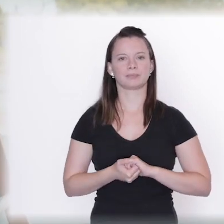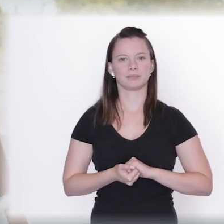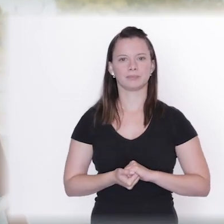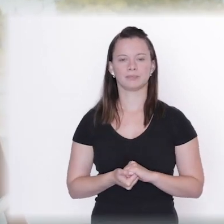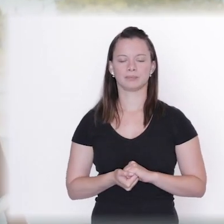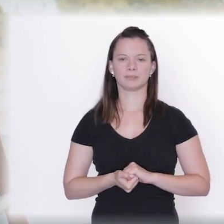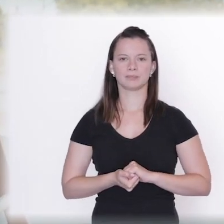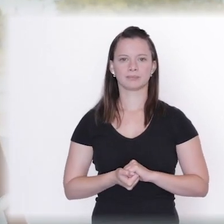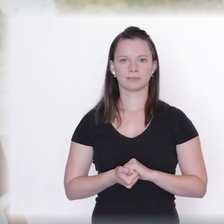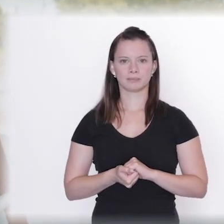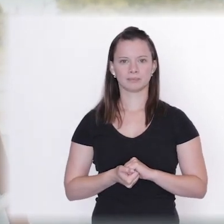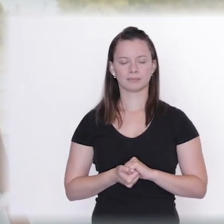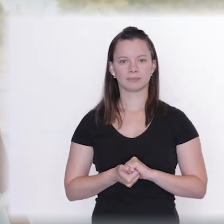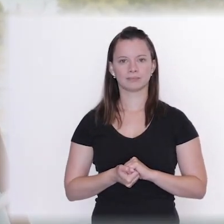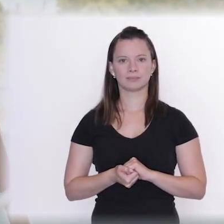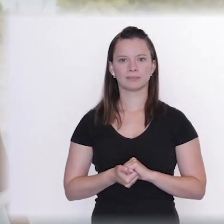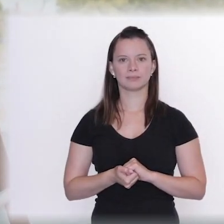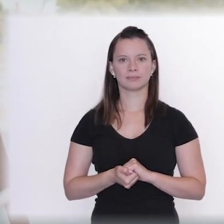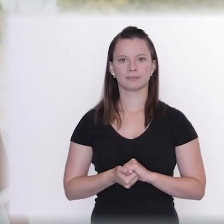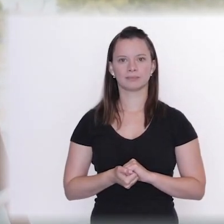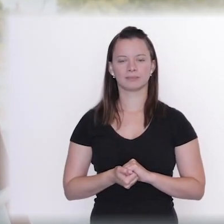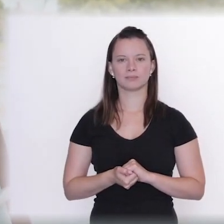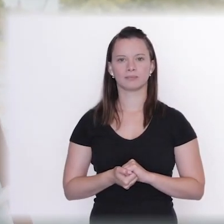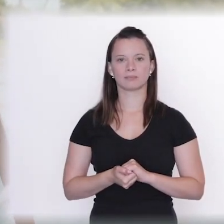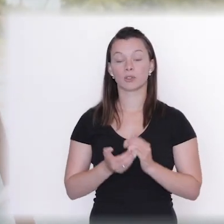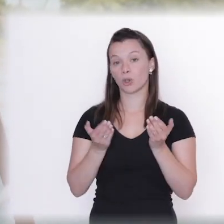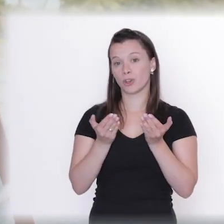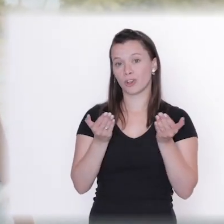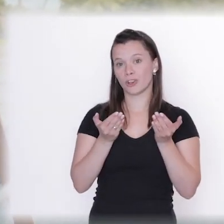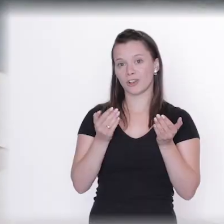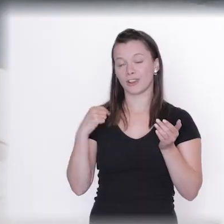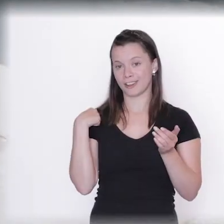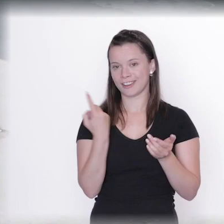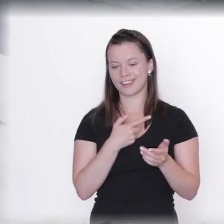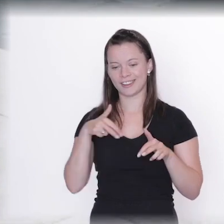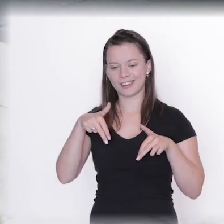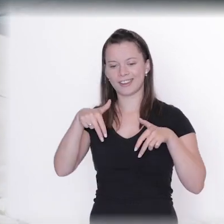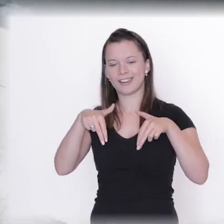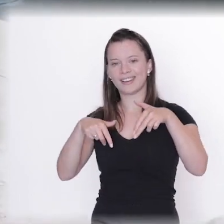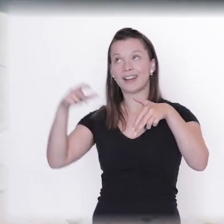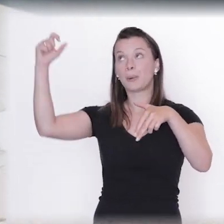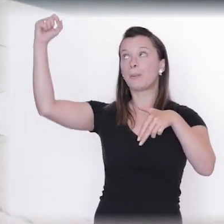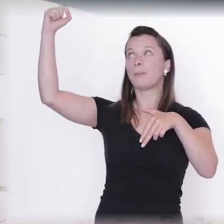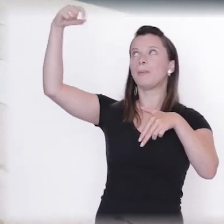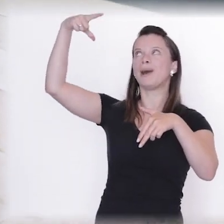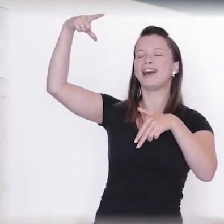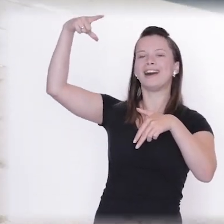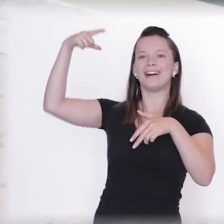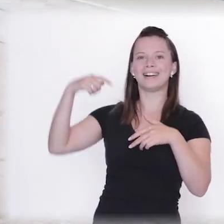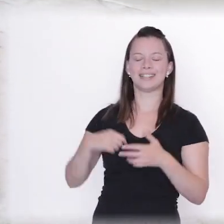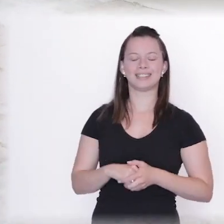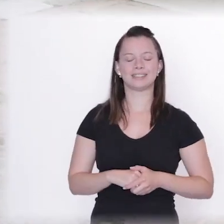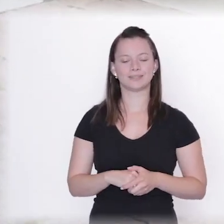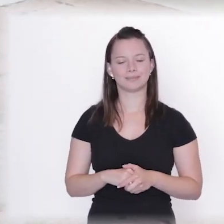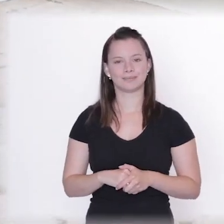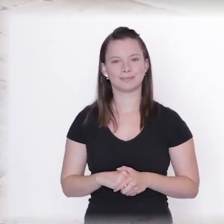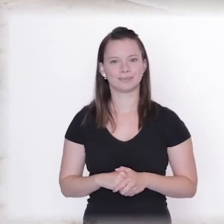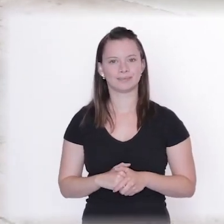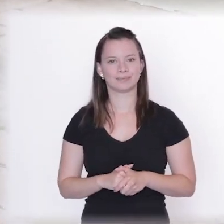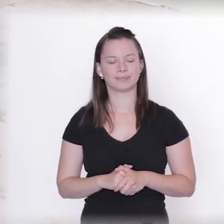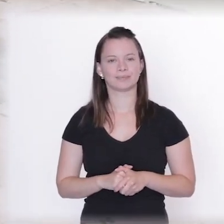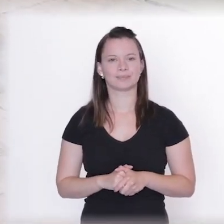Vamos lá caminhar. Agora a gente vai tomar um sol aí, caminhar por Itaquera e imaginar um mundo novo. Isso